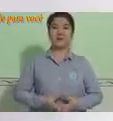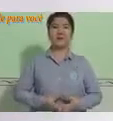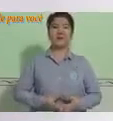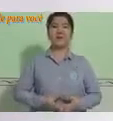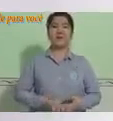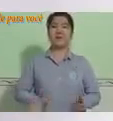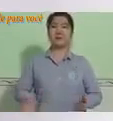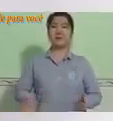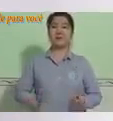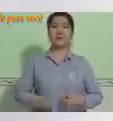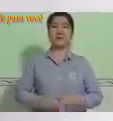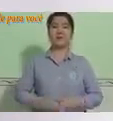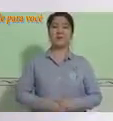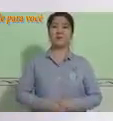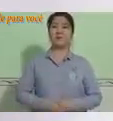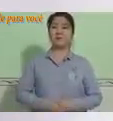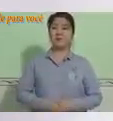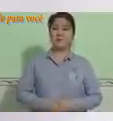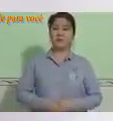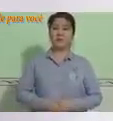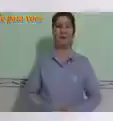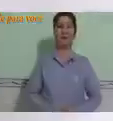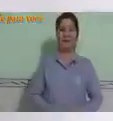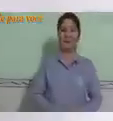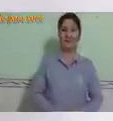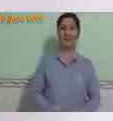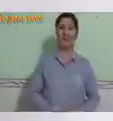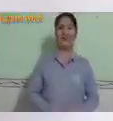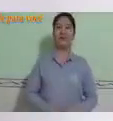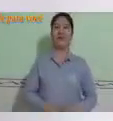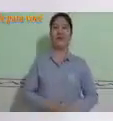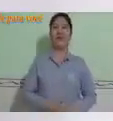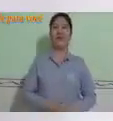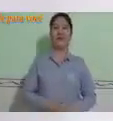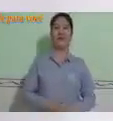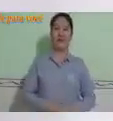fibromialgia, síndrome do colon irritável poder estar presente.